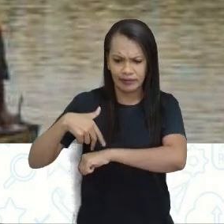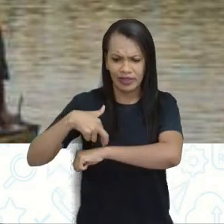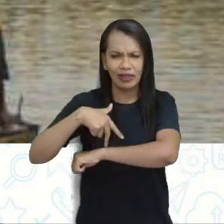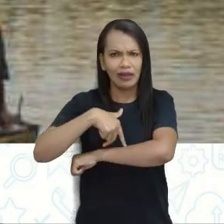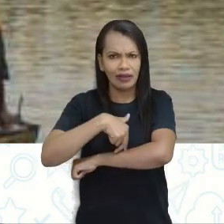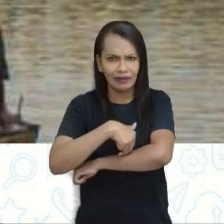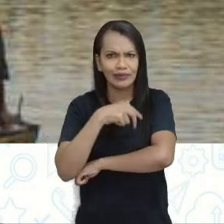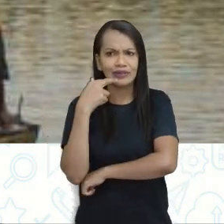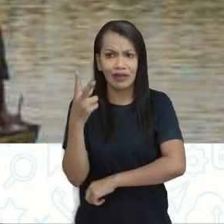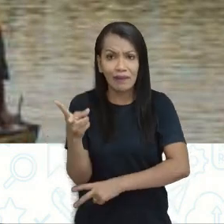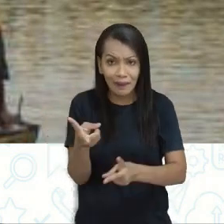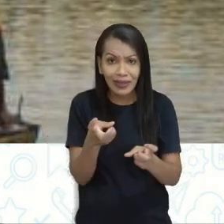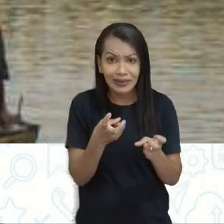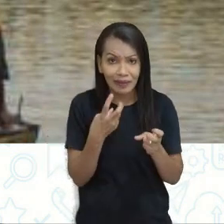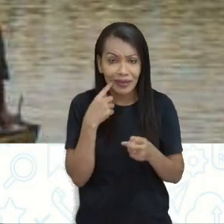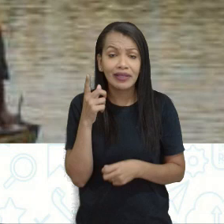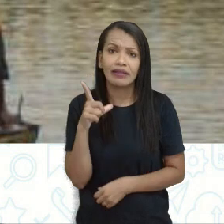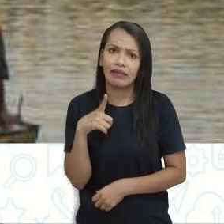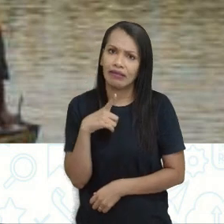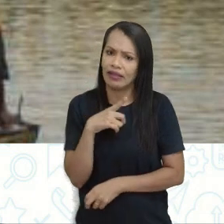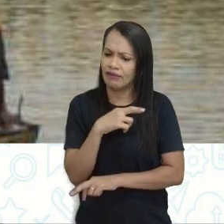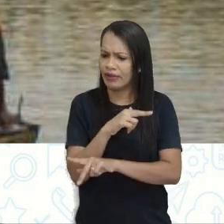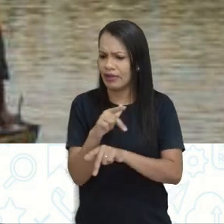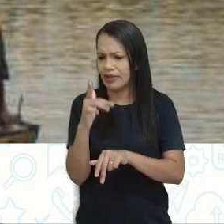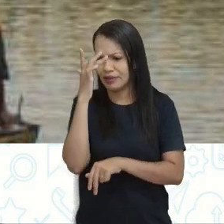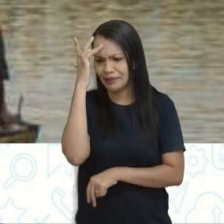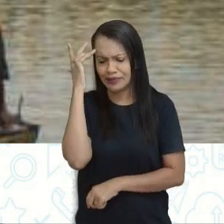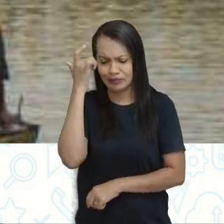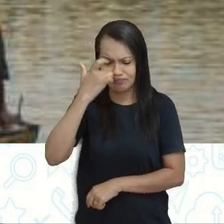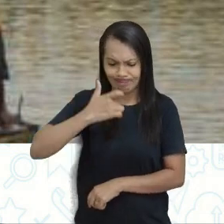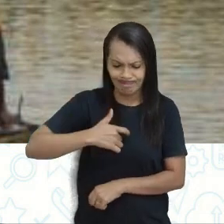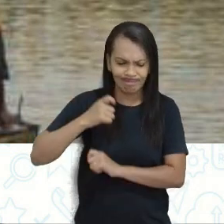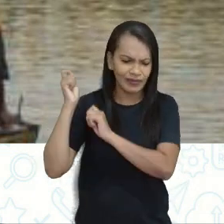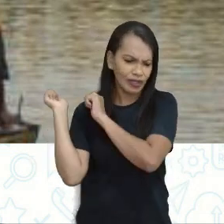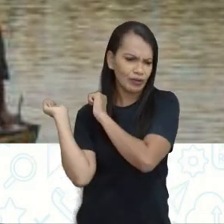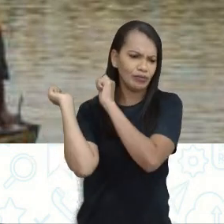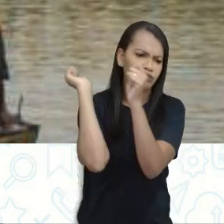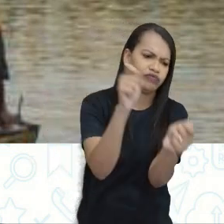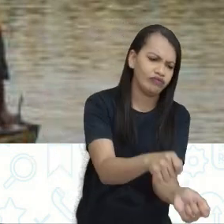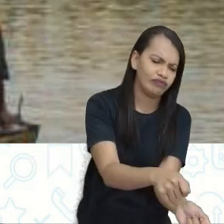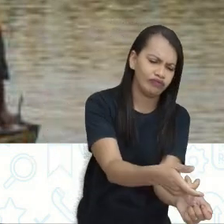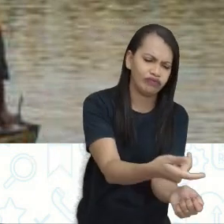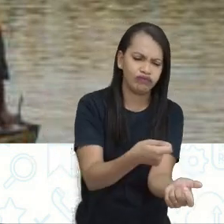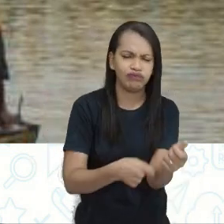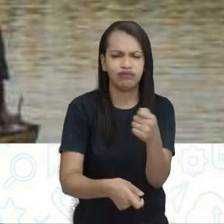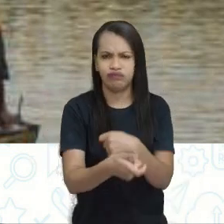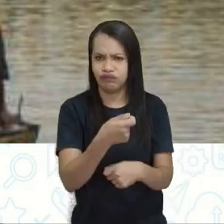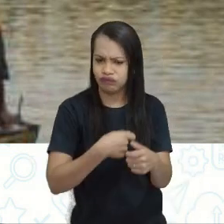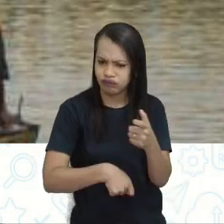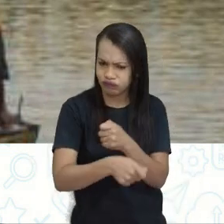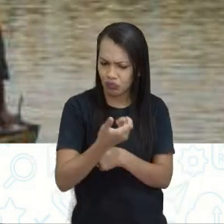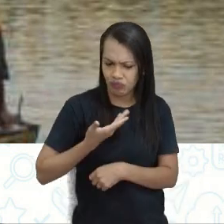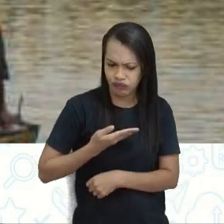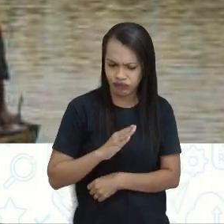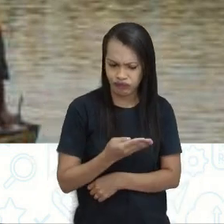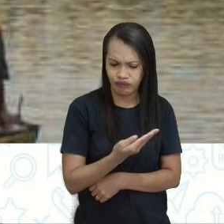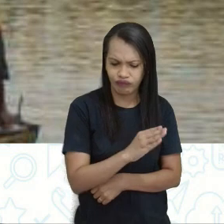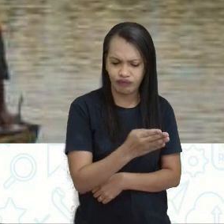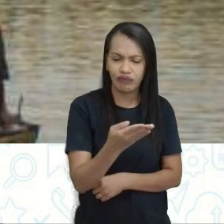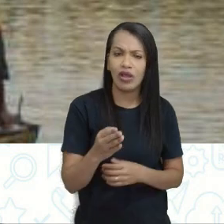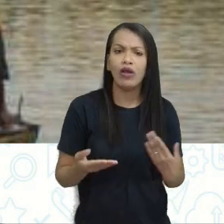essa fotografia, vamos dizer assim, né, de vários pescadores, né, lançando ali as redes